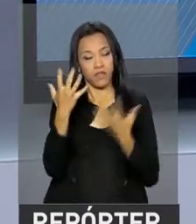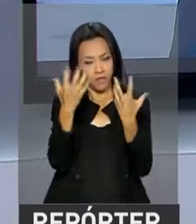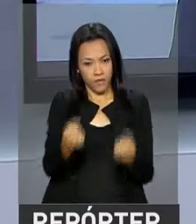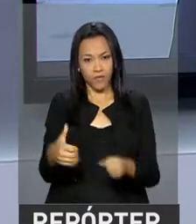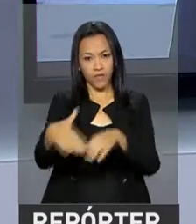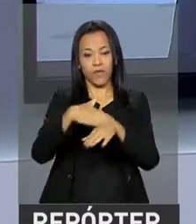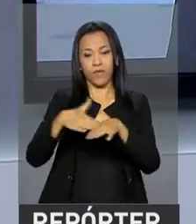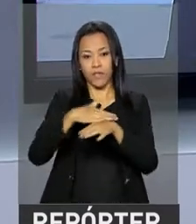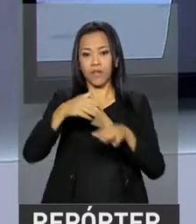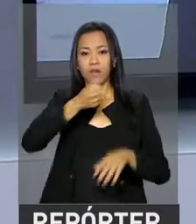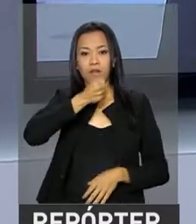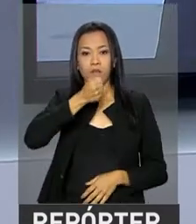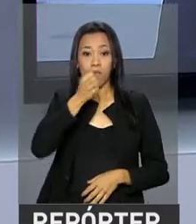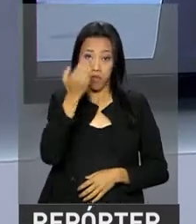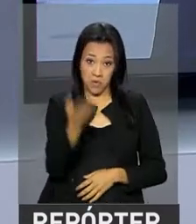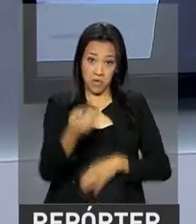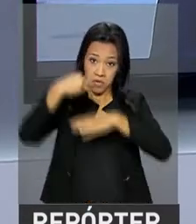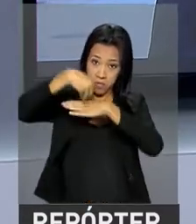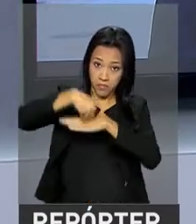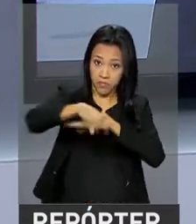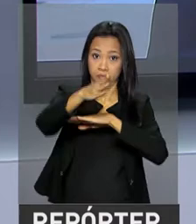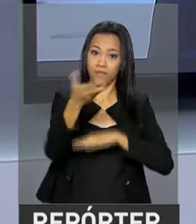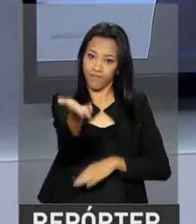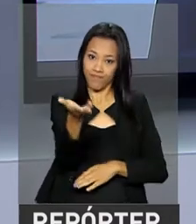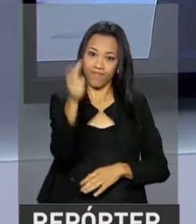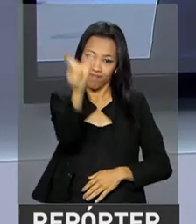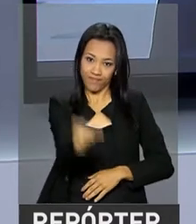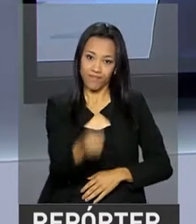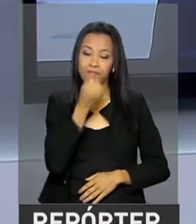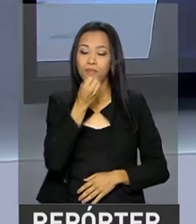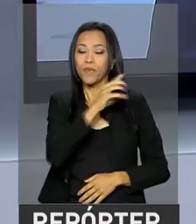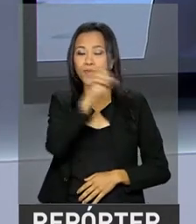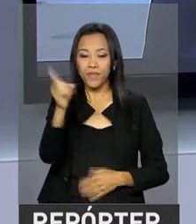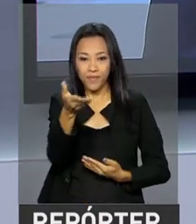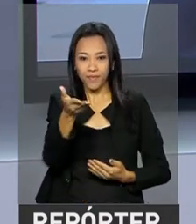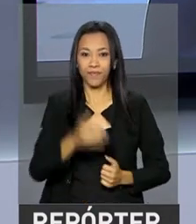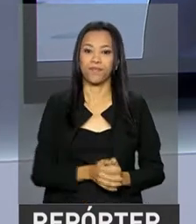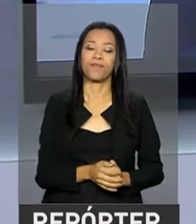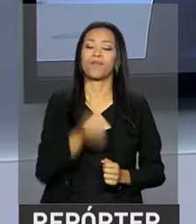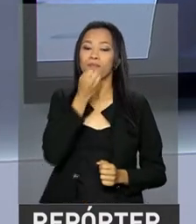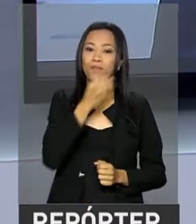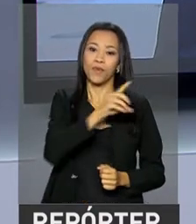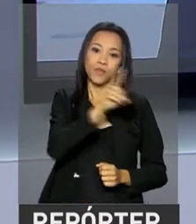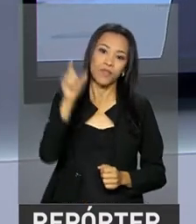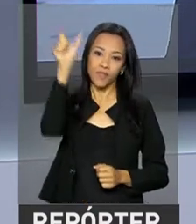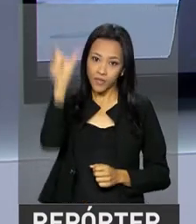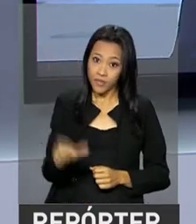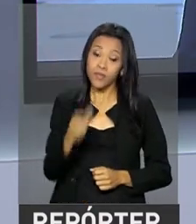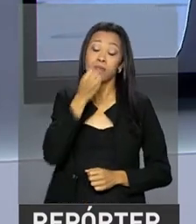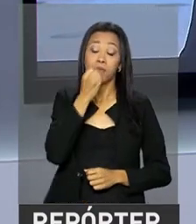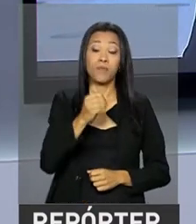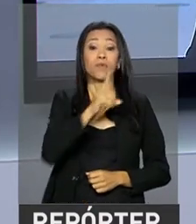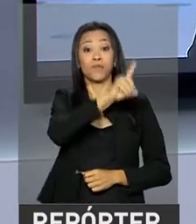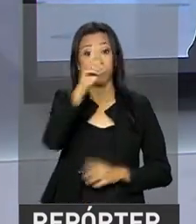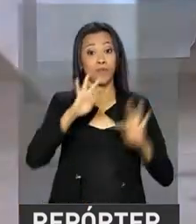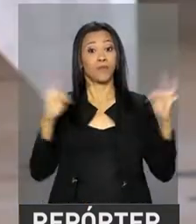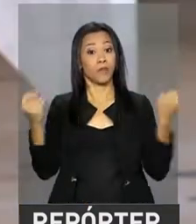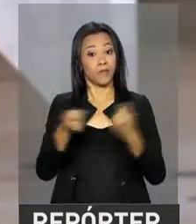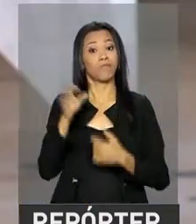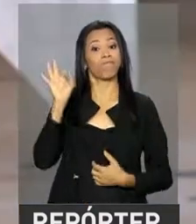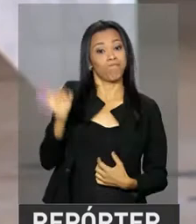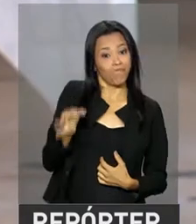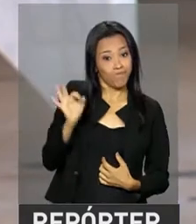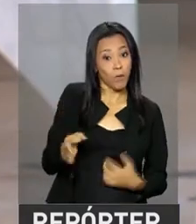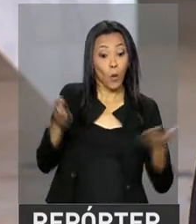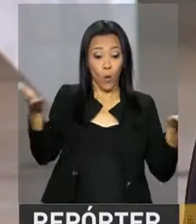Kenup, que tem as informações ao vivo para a gente. Oi, Mara, bom dia. Bom dia, Leandro. Bom dia a todos. É isso mesmo, Leandro.